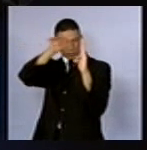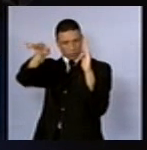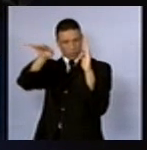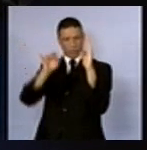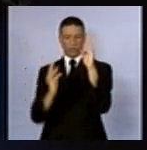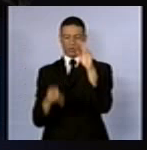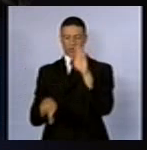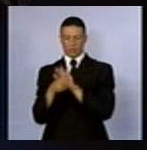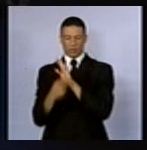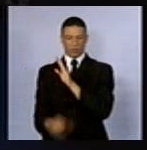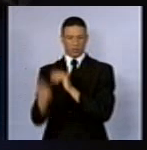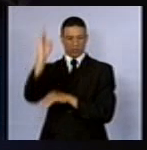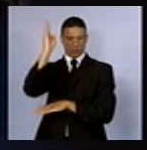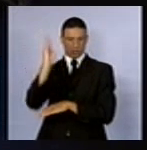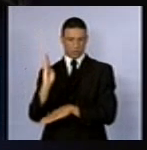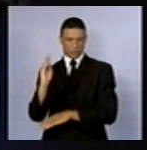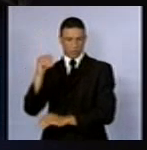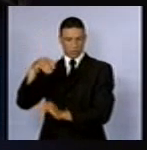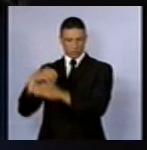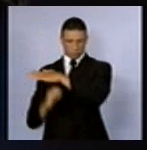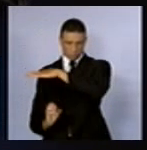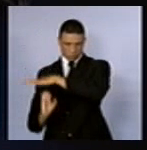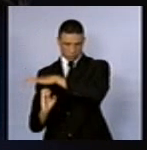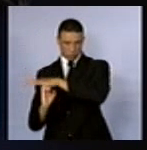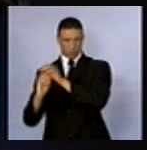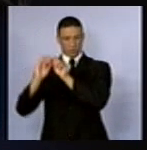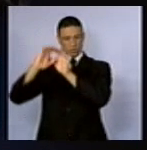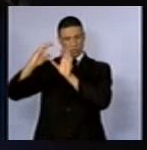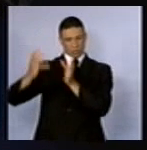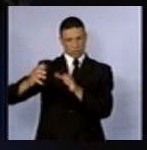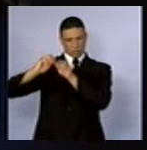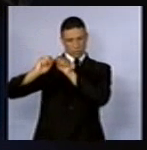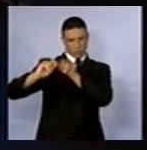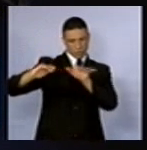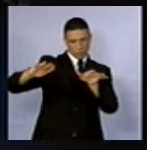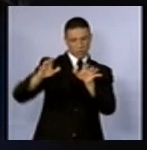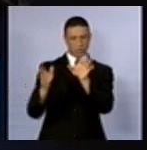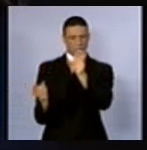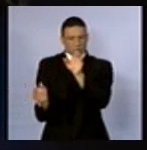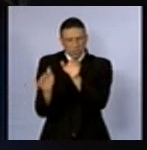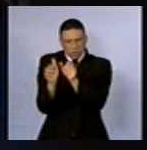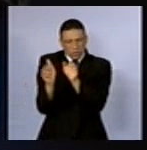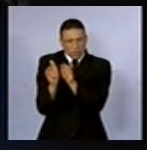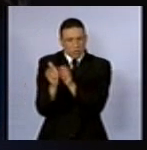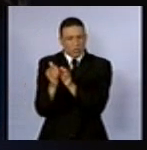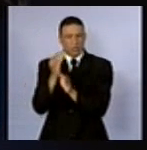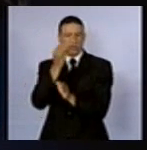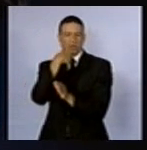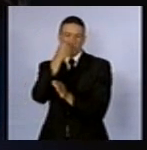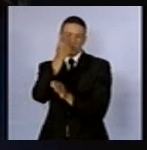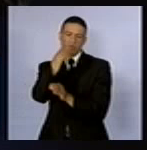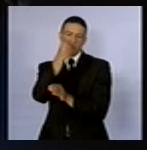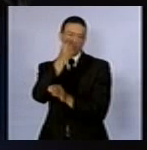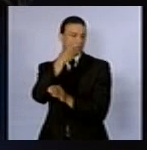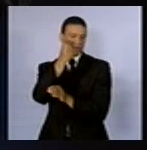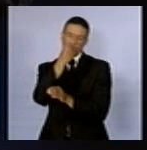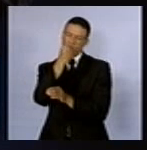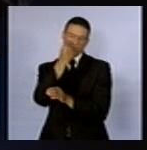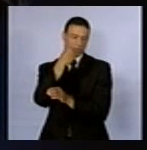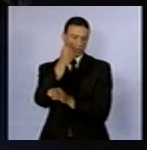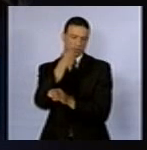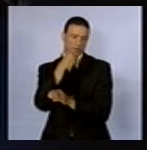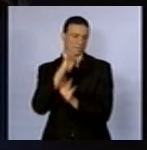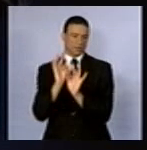elétrico brasileiro é a emissão de campo magnético é muito baixa para esse tipo de de instalação para